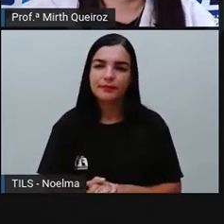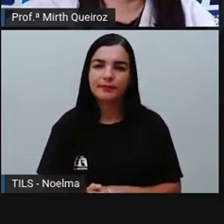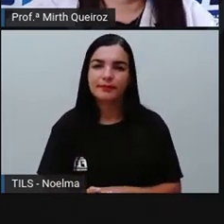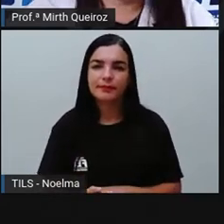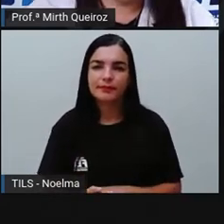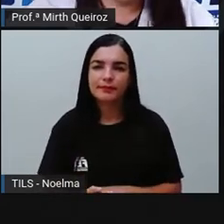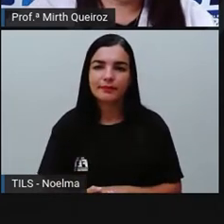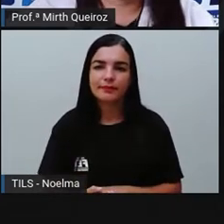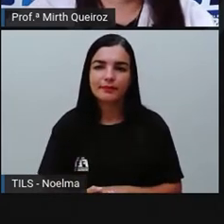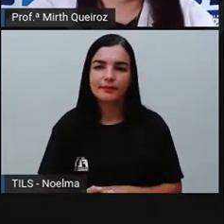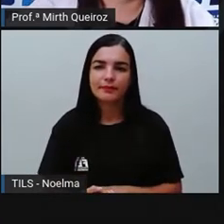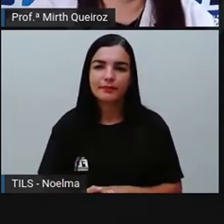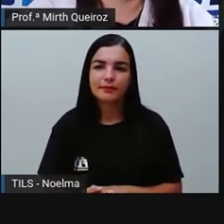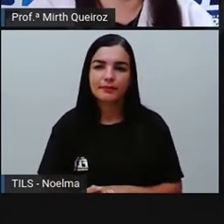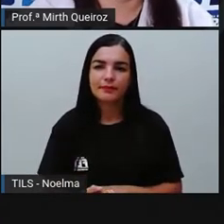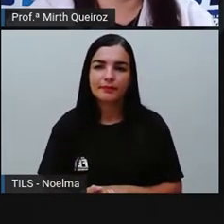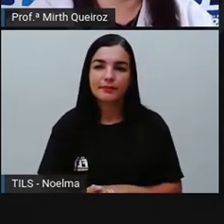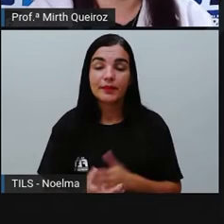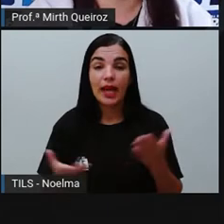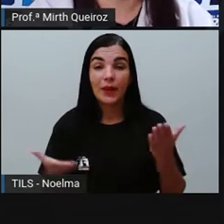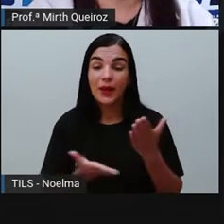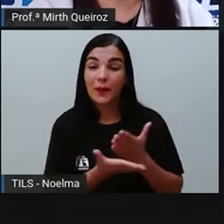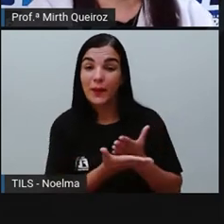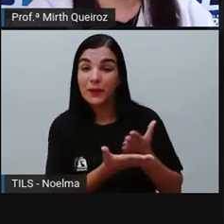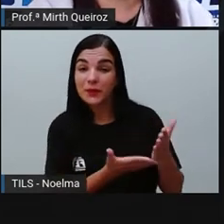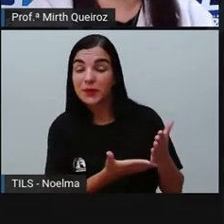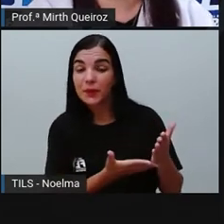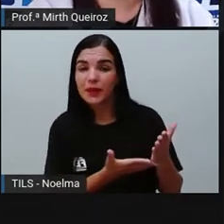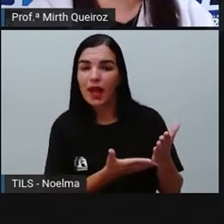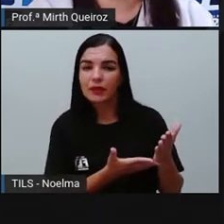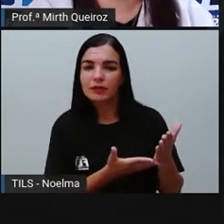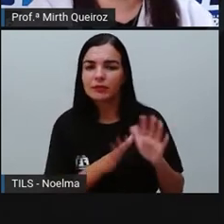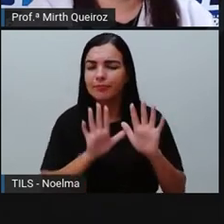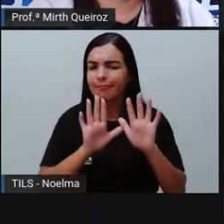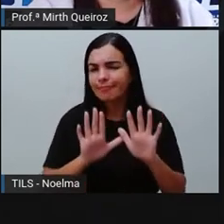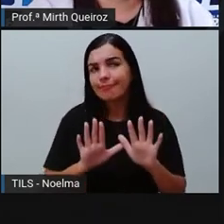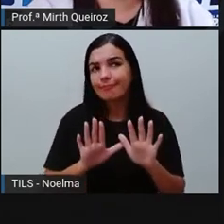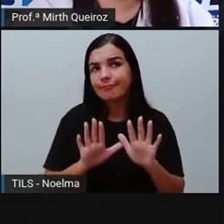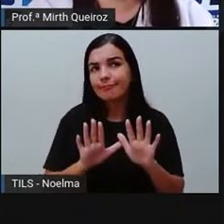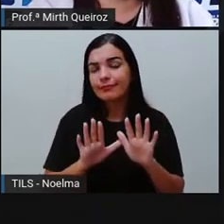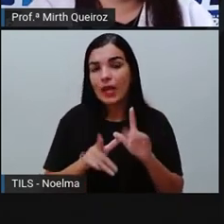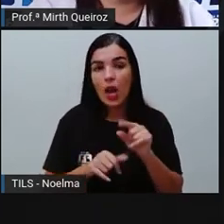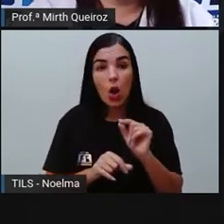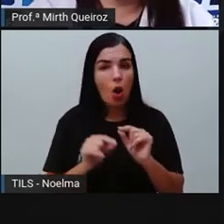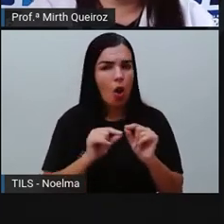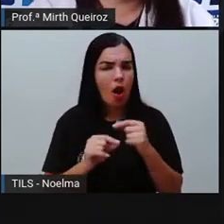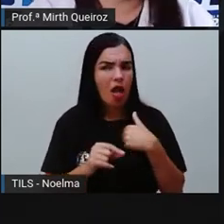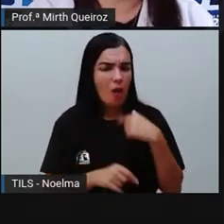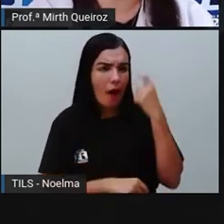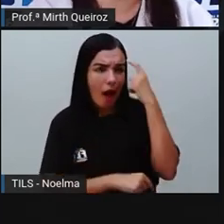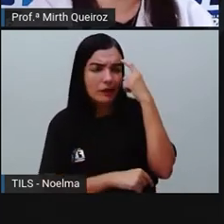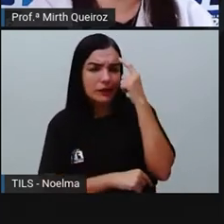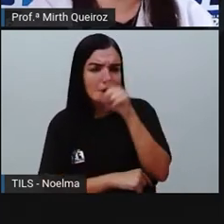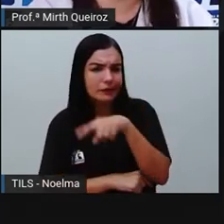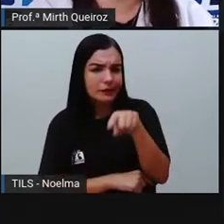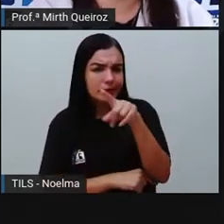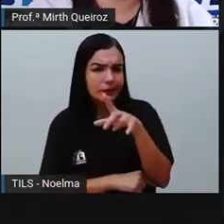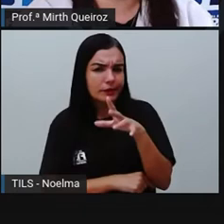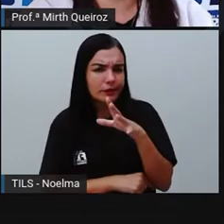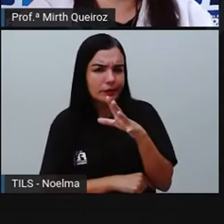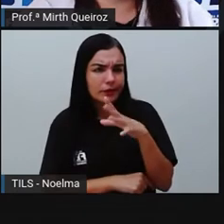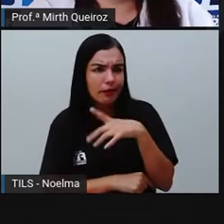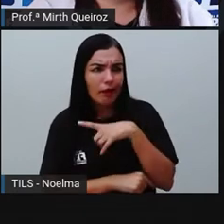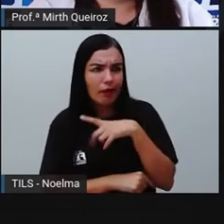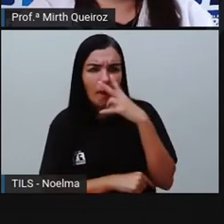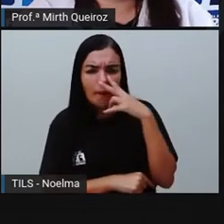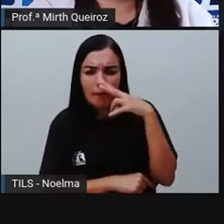E aí, a gente dá seguimento, mas é impressão minha ou quase não estamos